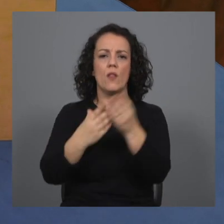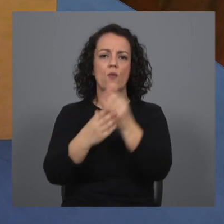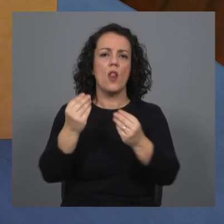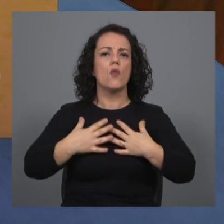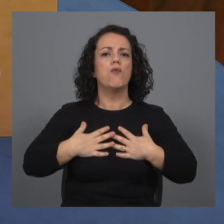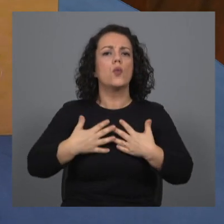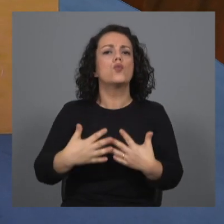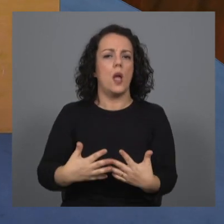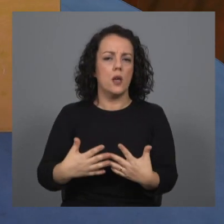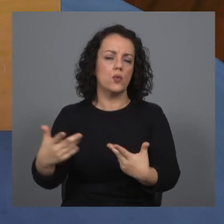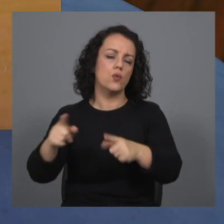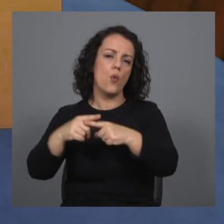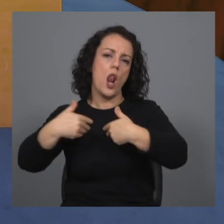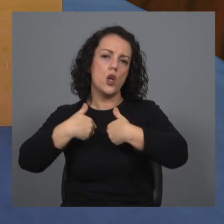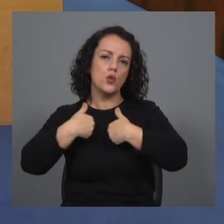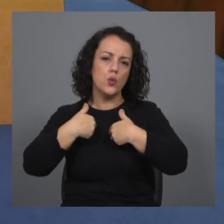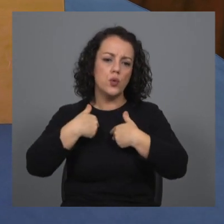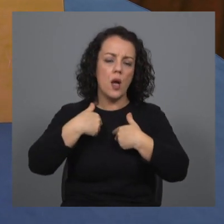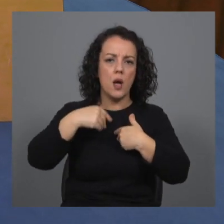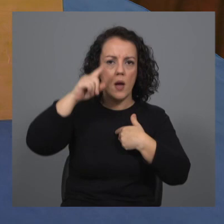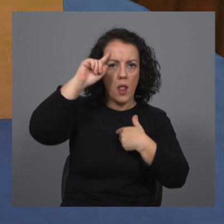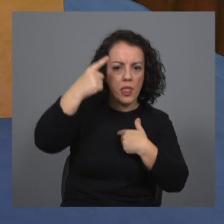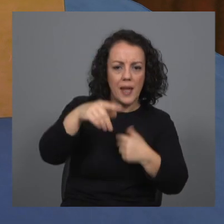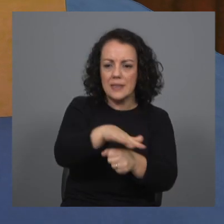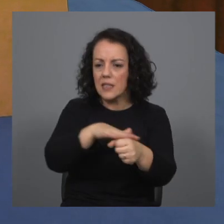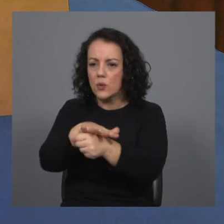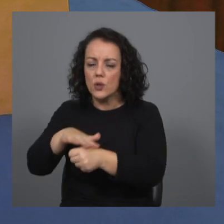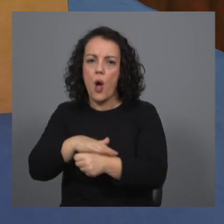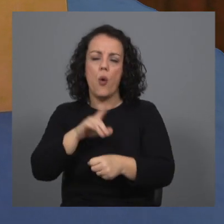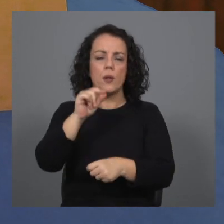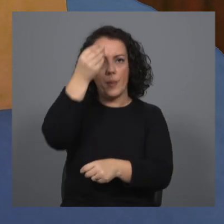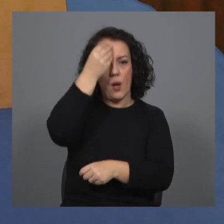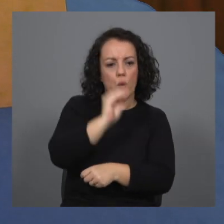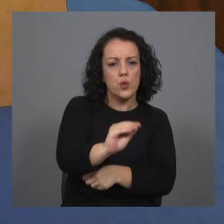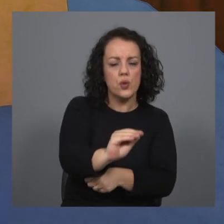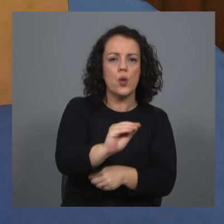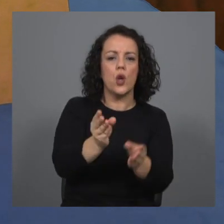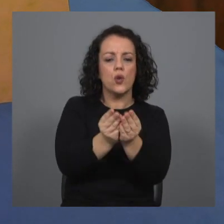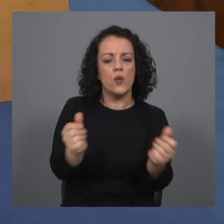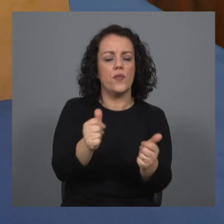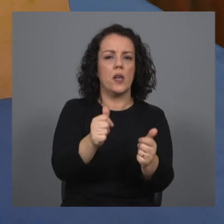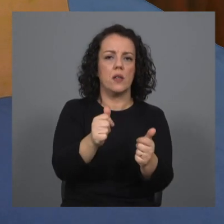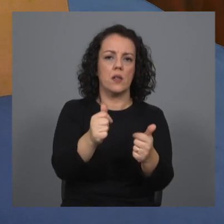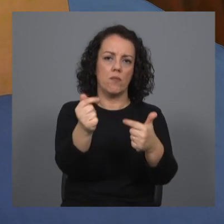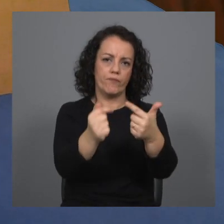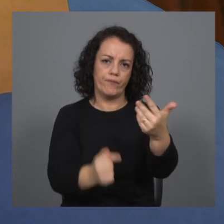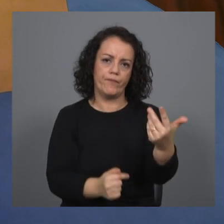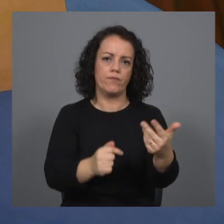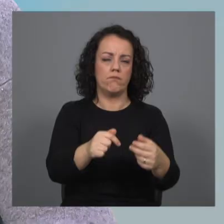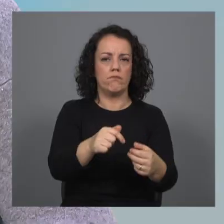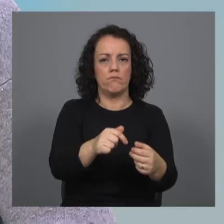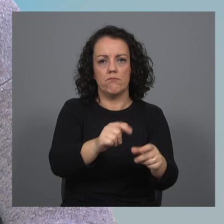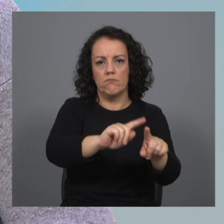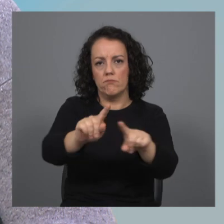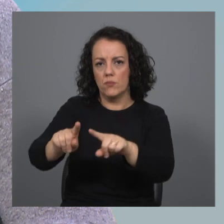na identificação destas situações e no aconselhamento na resolução de algumas destas questões. E, de